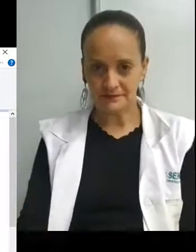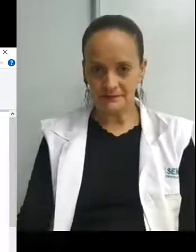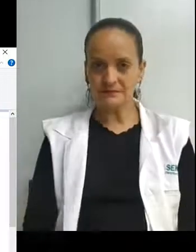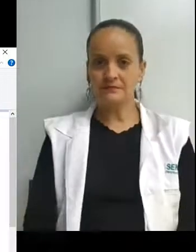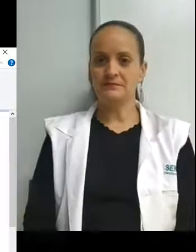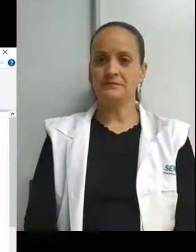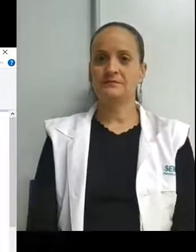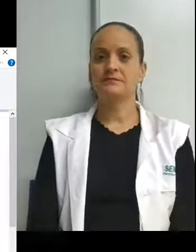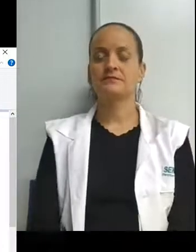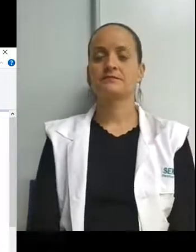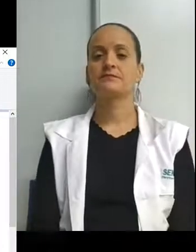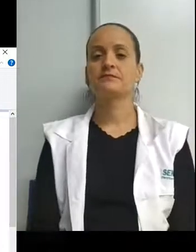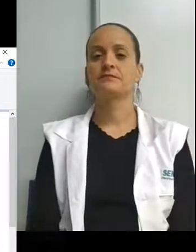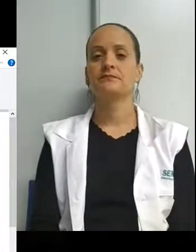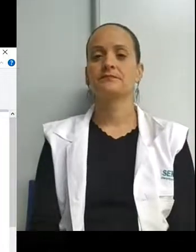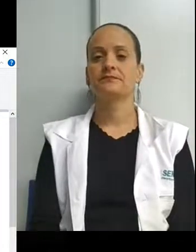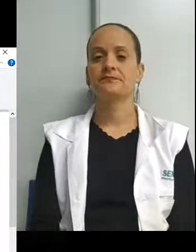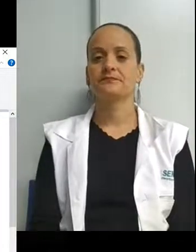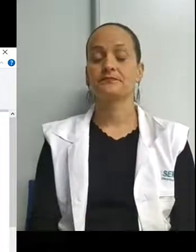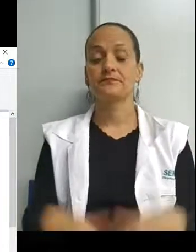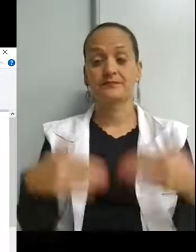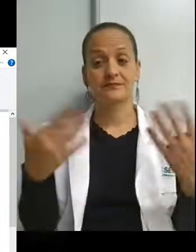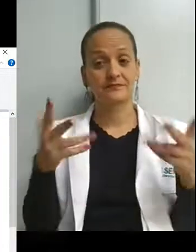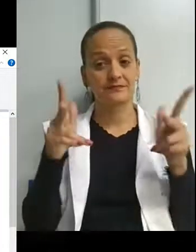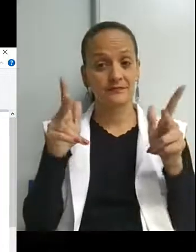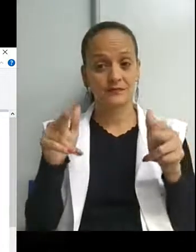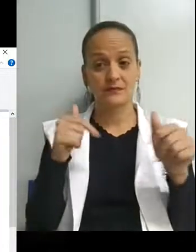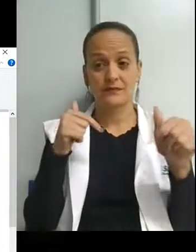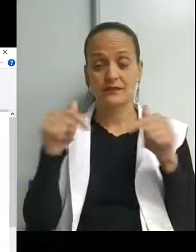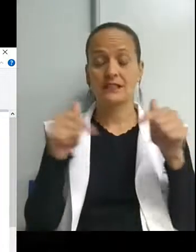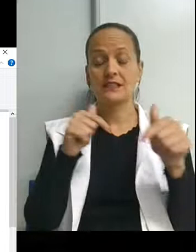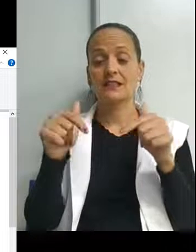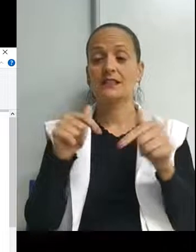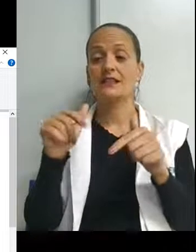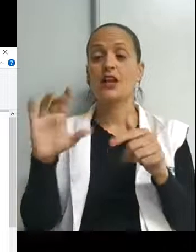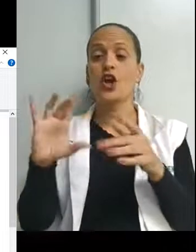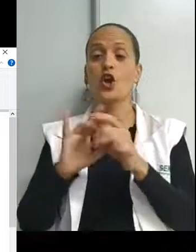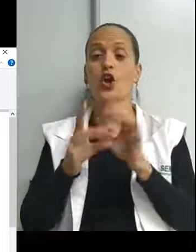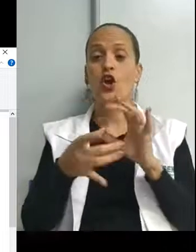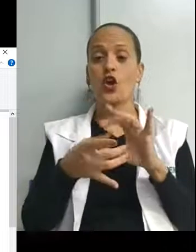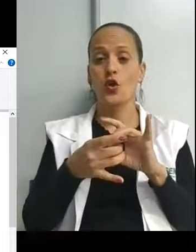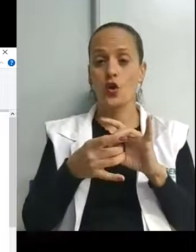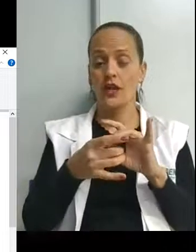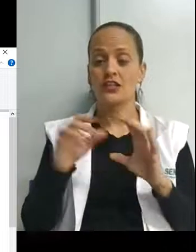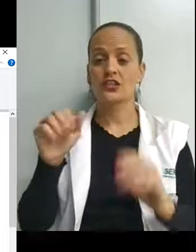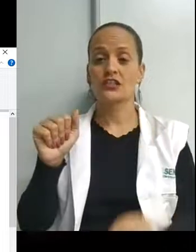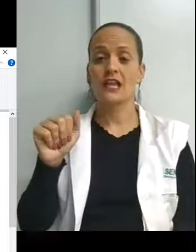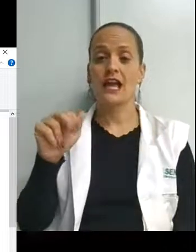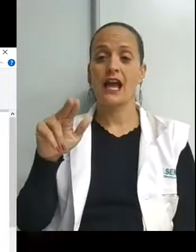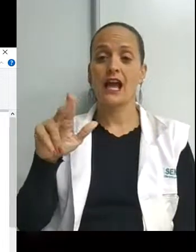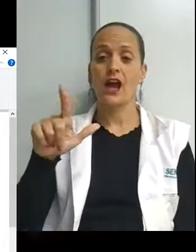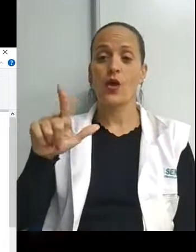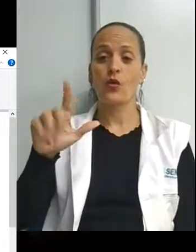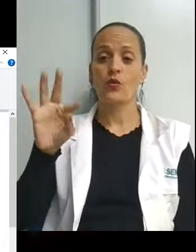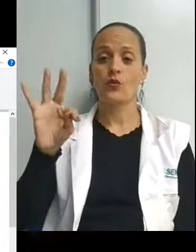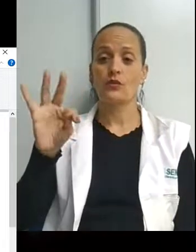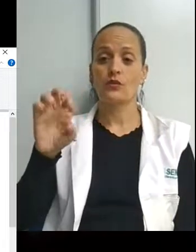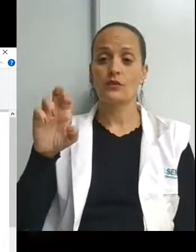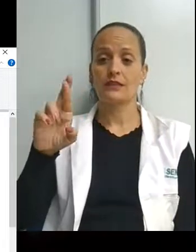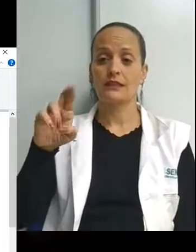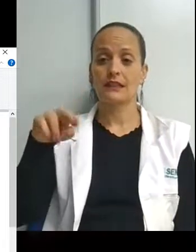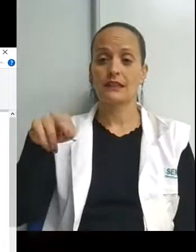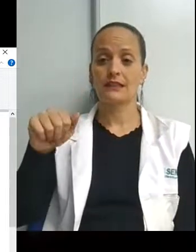Então, quando a gente está trabalhando em corrente alternada, a gente faz considerações de 3 tipos de potência. A potência ativa, que